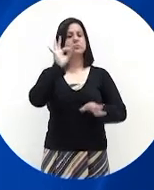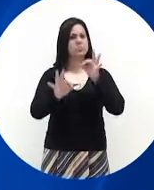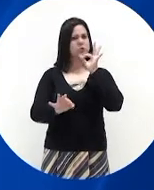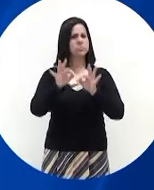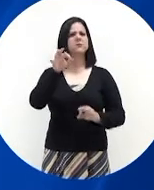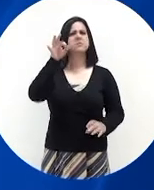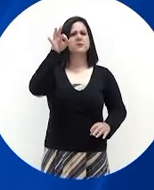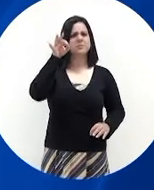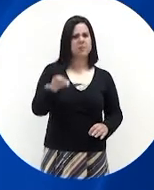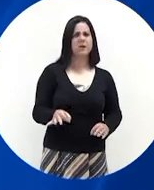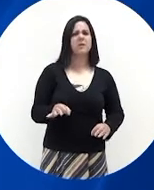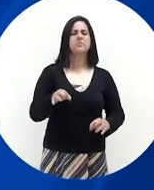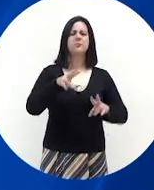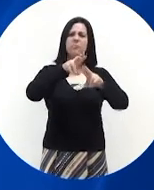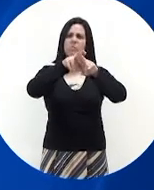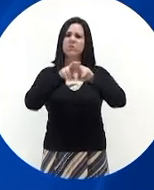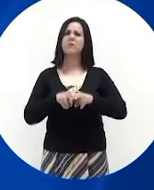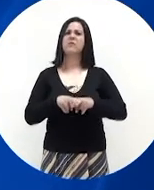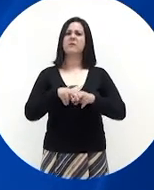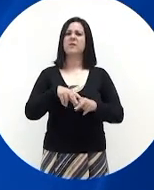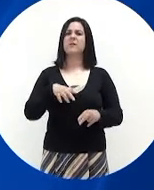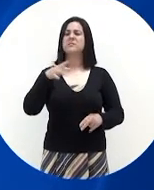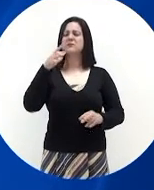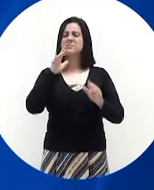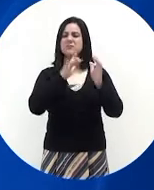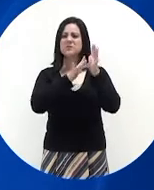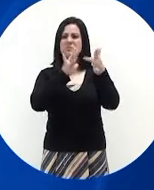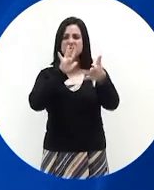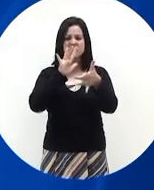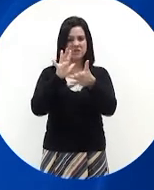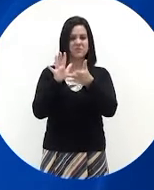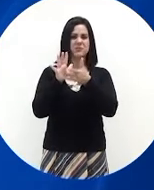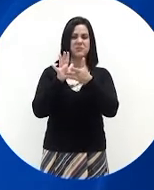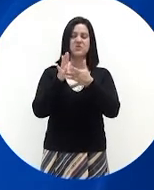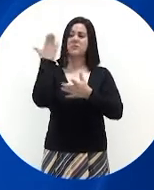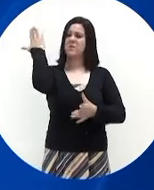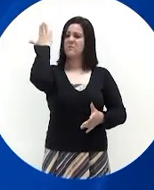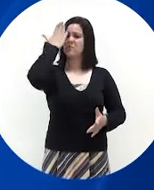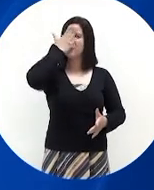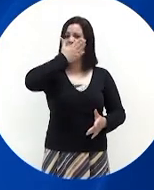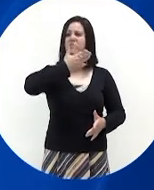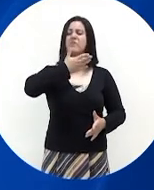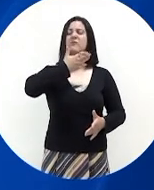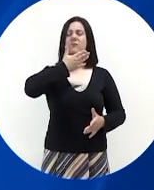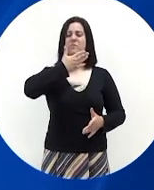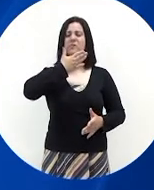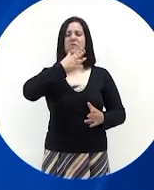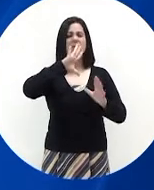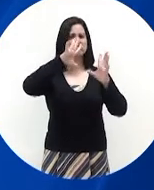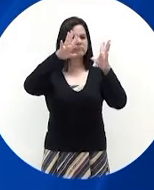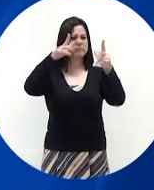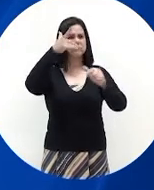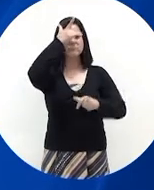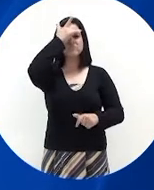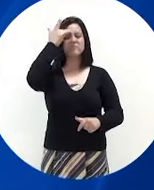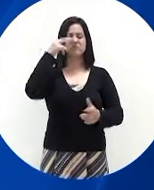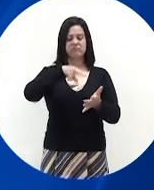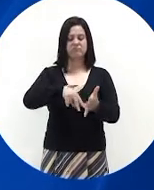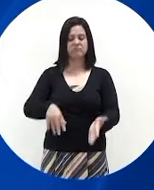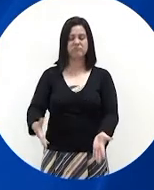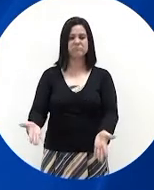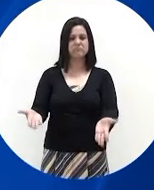julgar o mundo com justiça por meio do homem que designou, e deu provas disso a